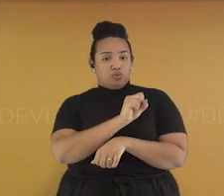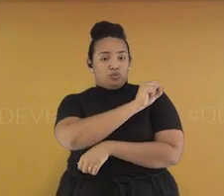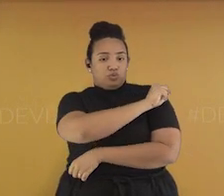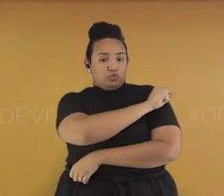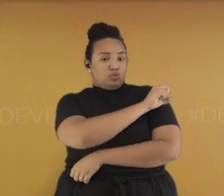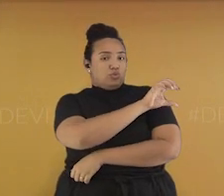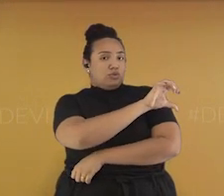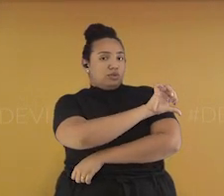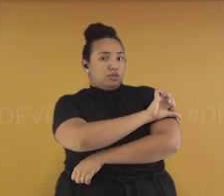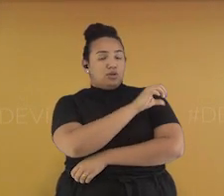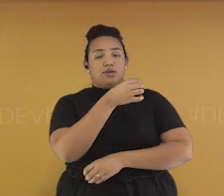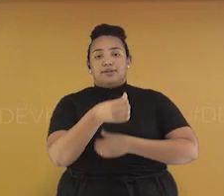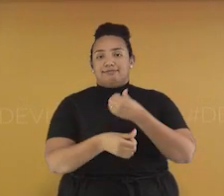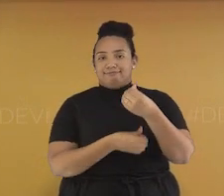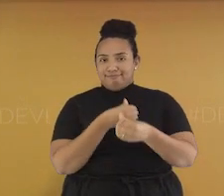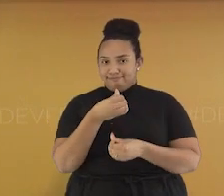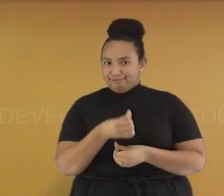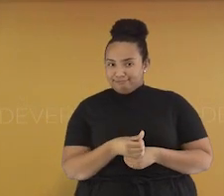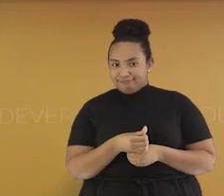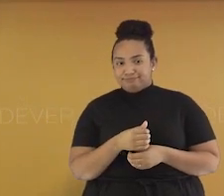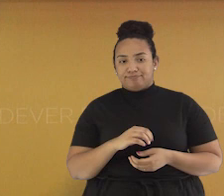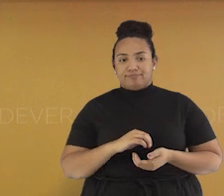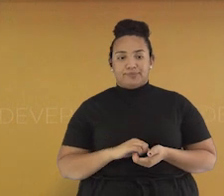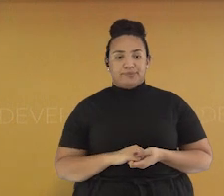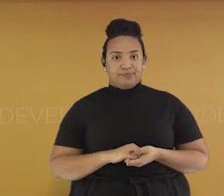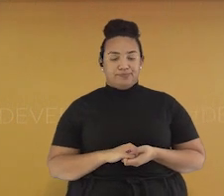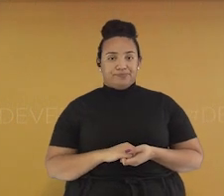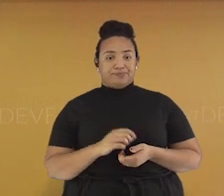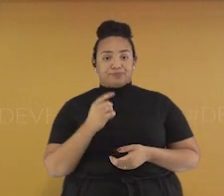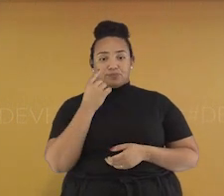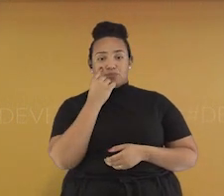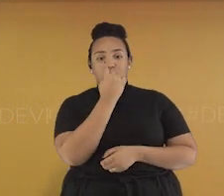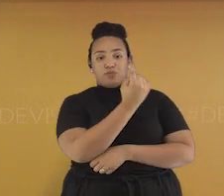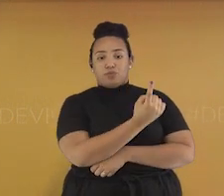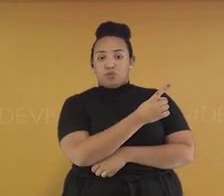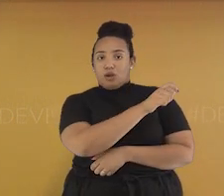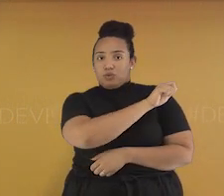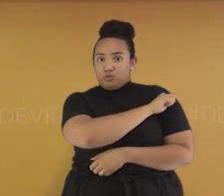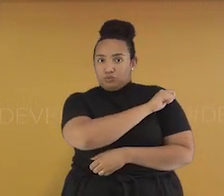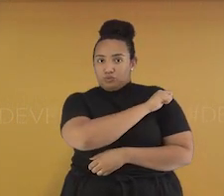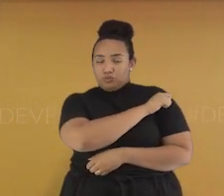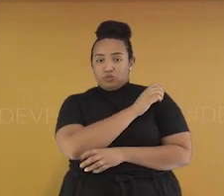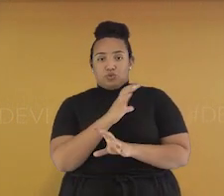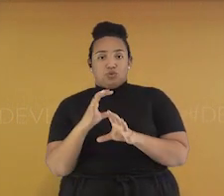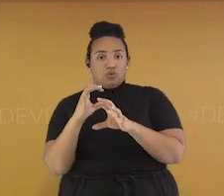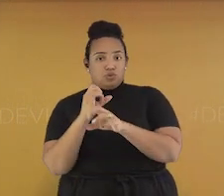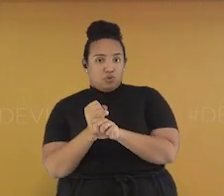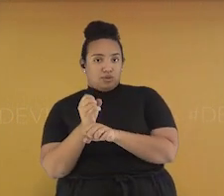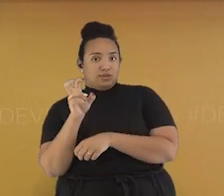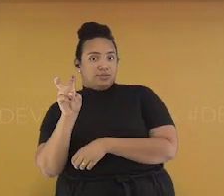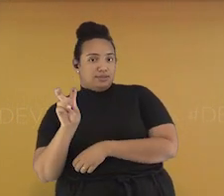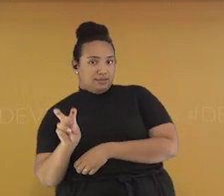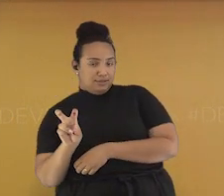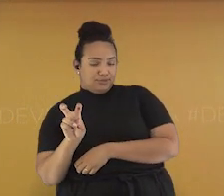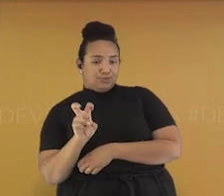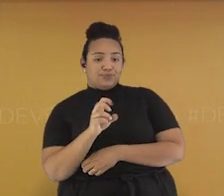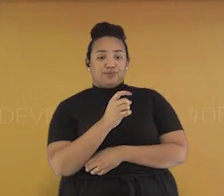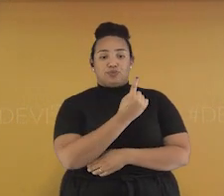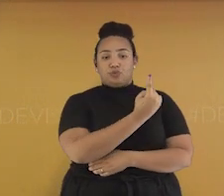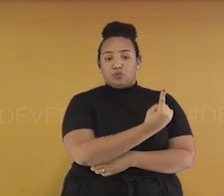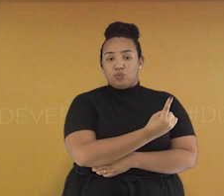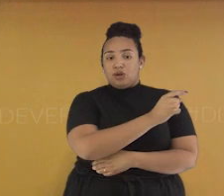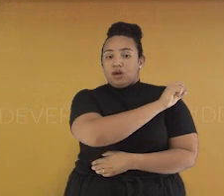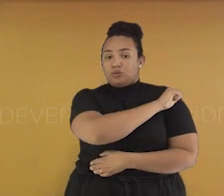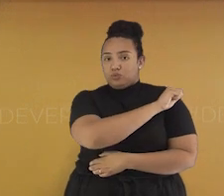nonos anos da EJA. Temos que um aluno tirou 5 na prova. Um aluno